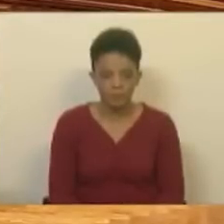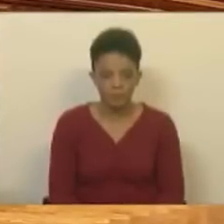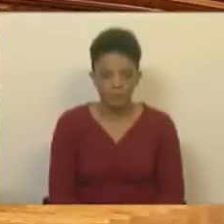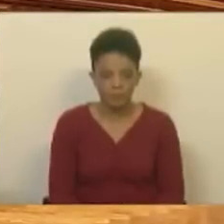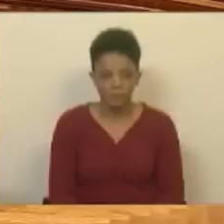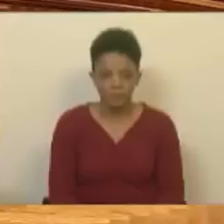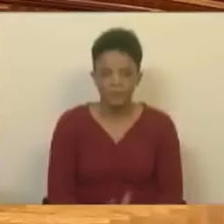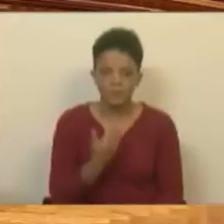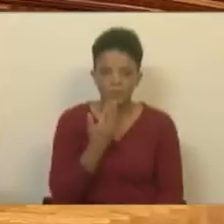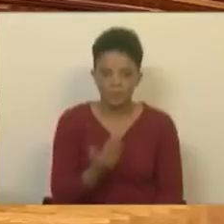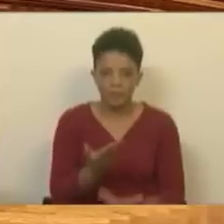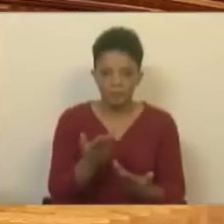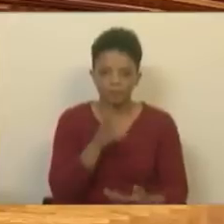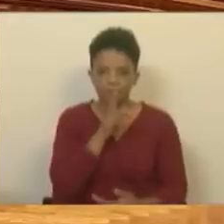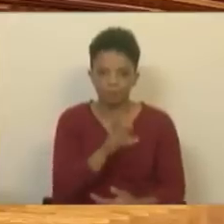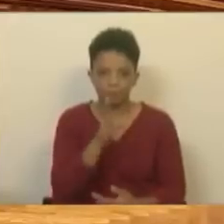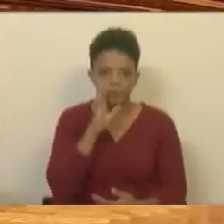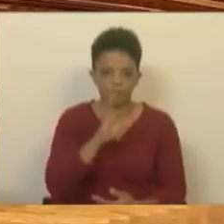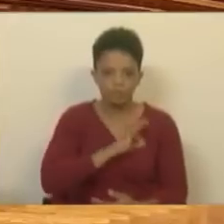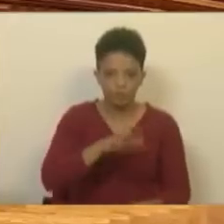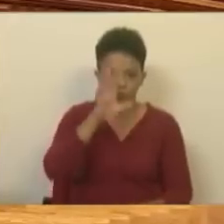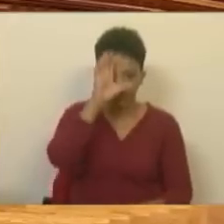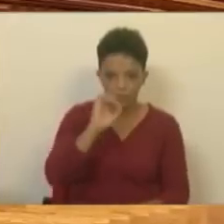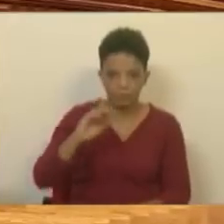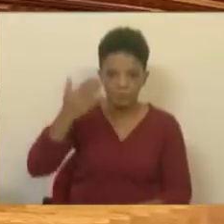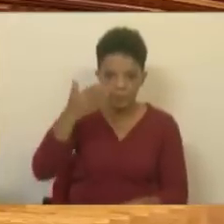Obrigado por responder